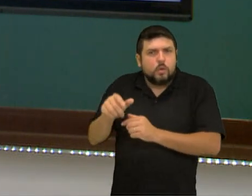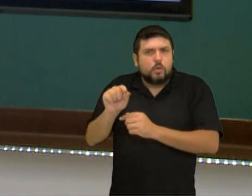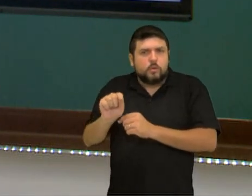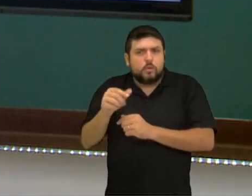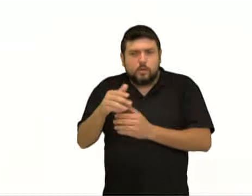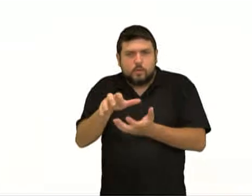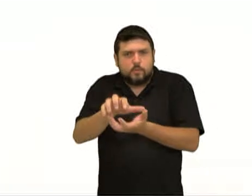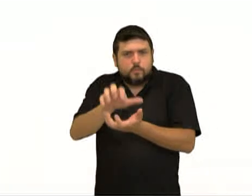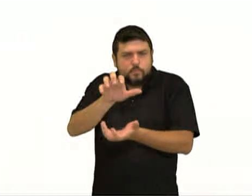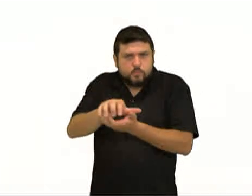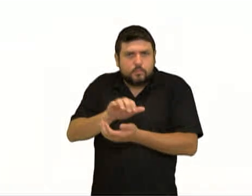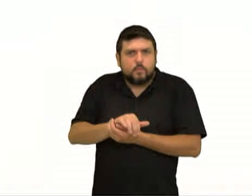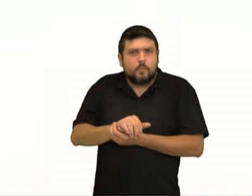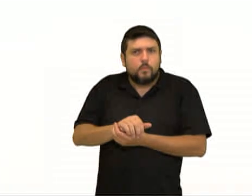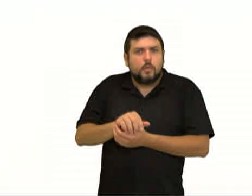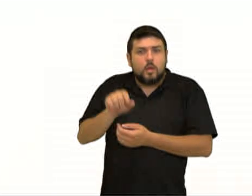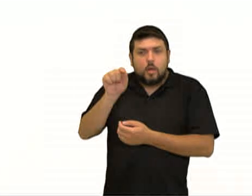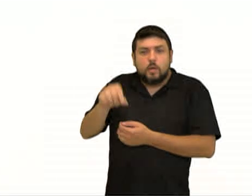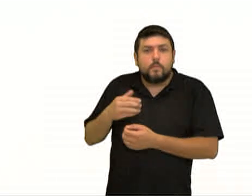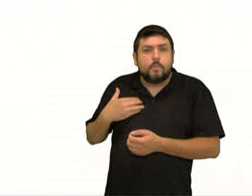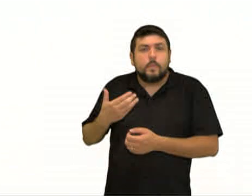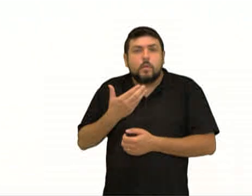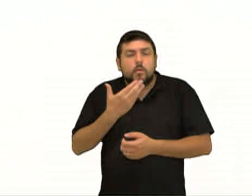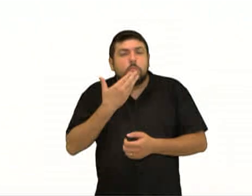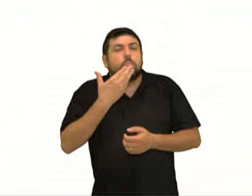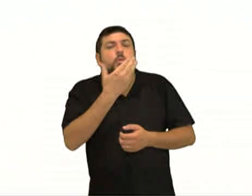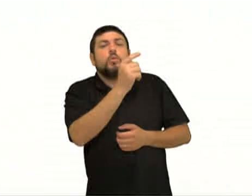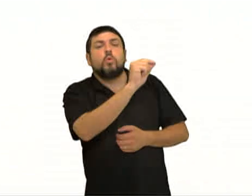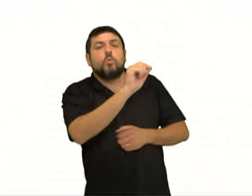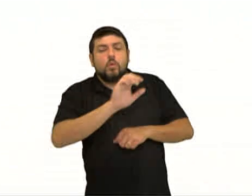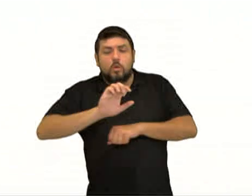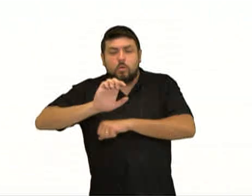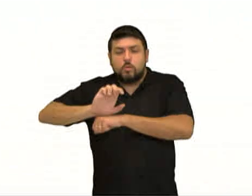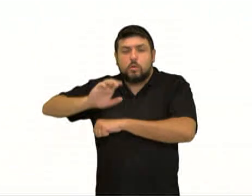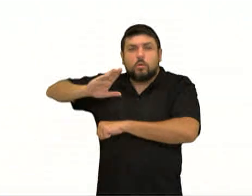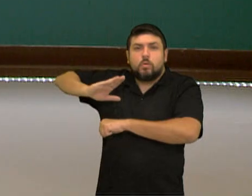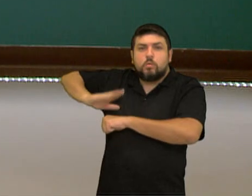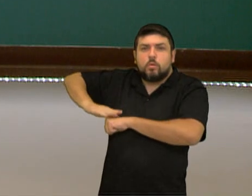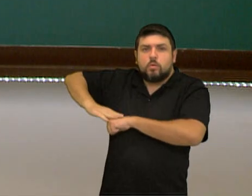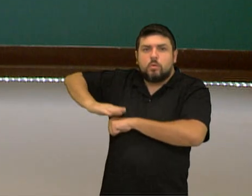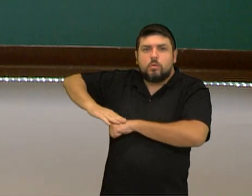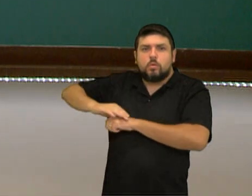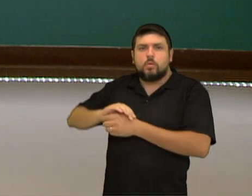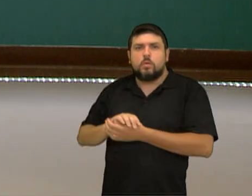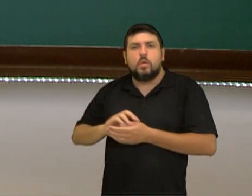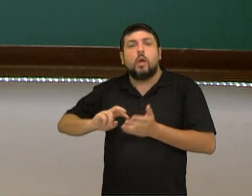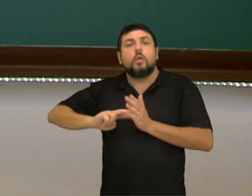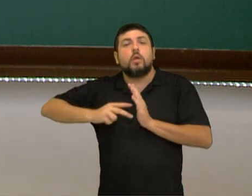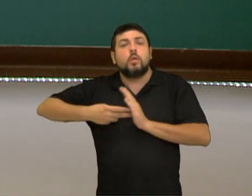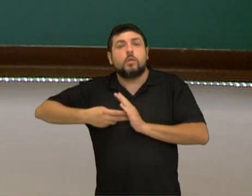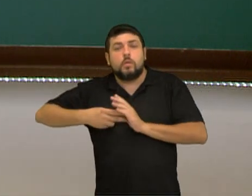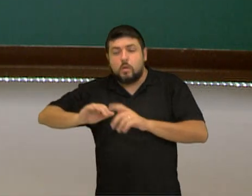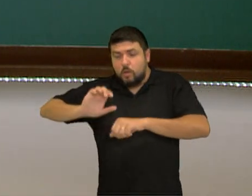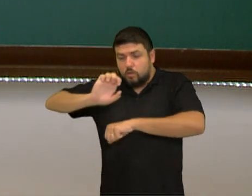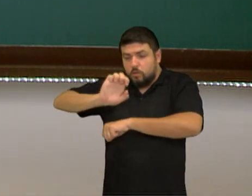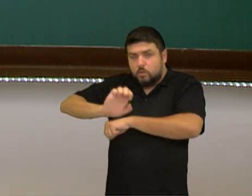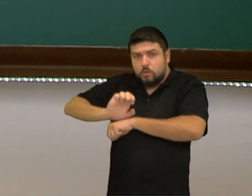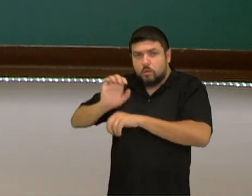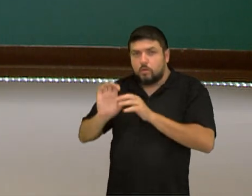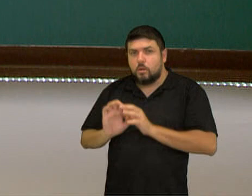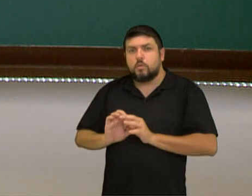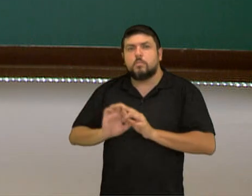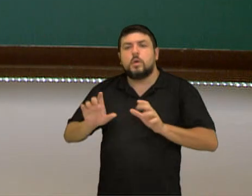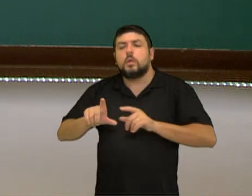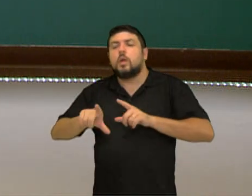governo federal autonomia para os estados, ou seja, maior liberdade para os estados escolherem o